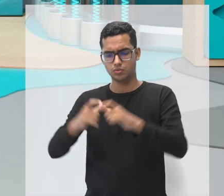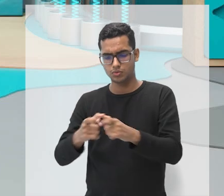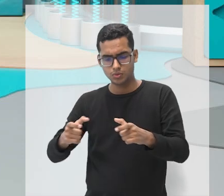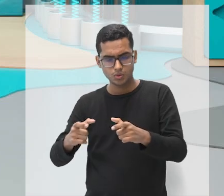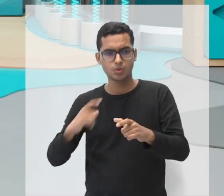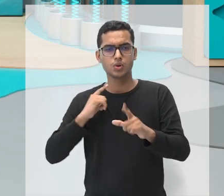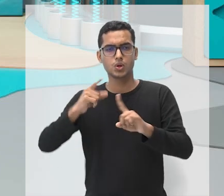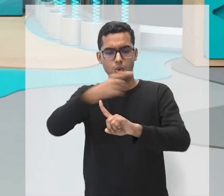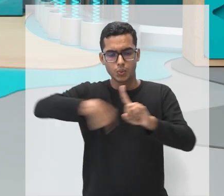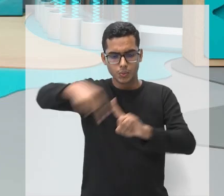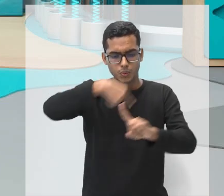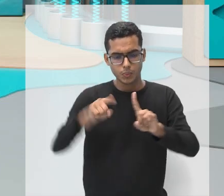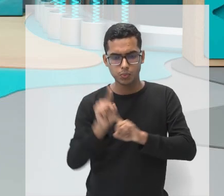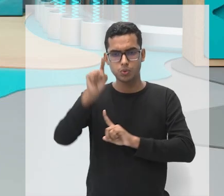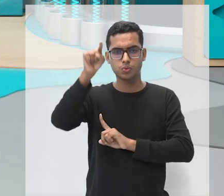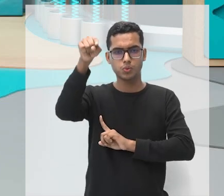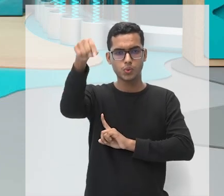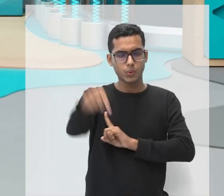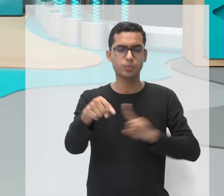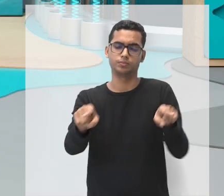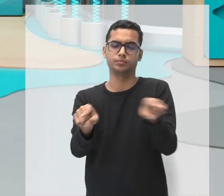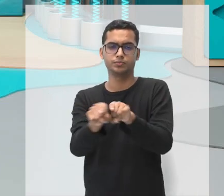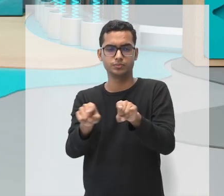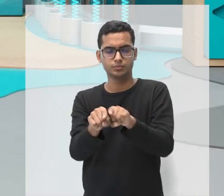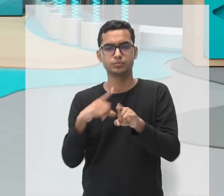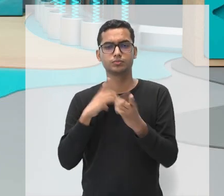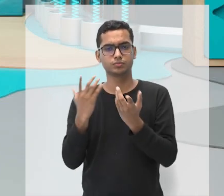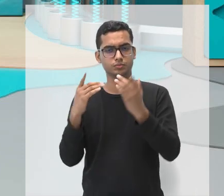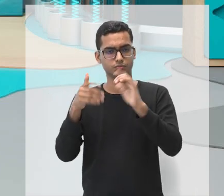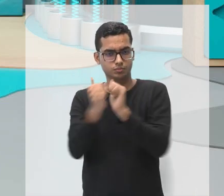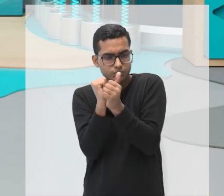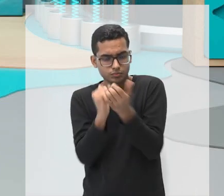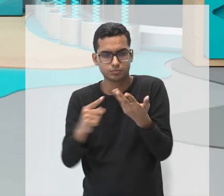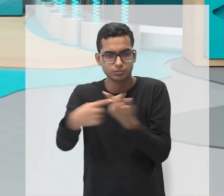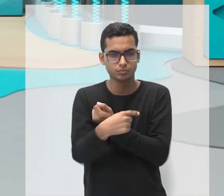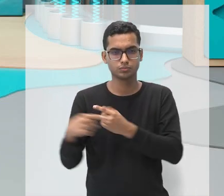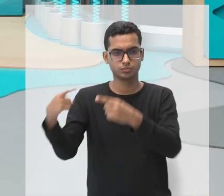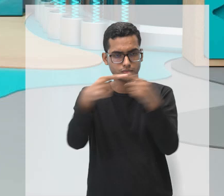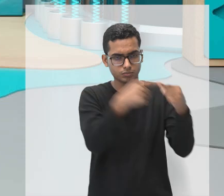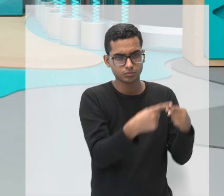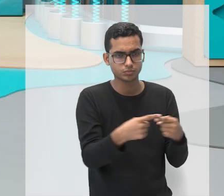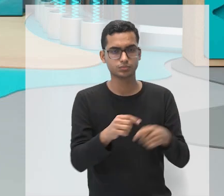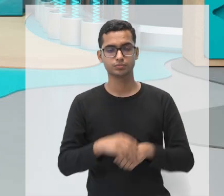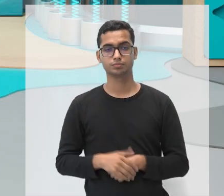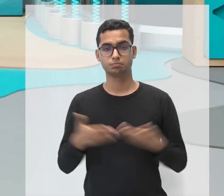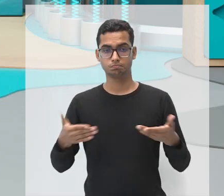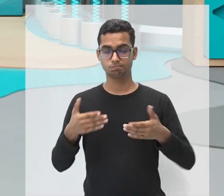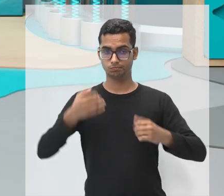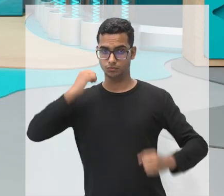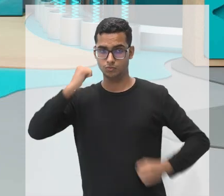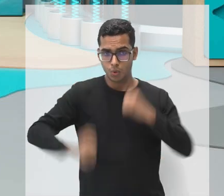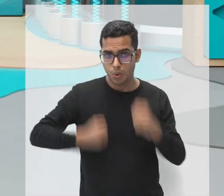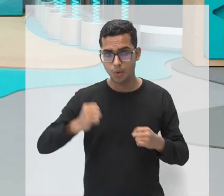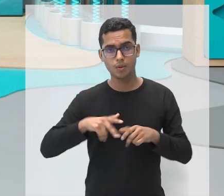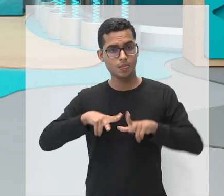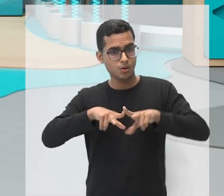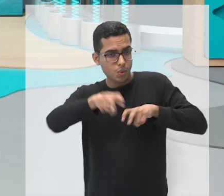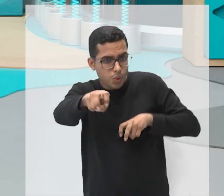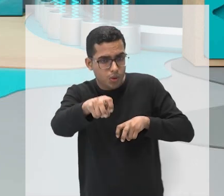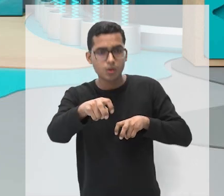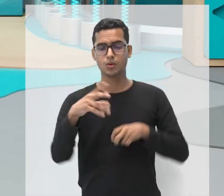a respeito das modalidades, olha só, as corridas. A gente vai ter as corridas de velocidade ou de curta